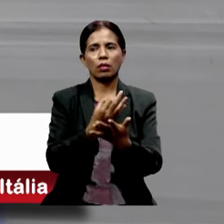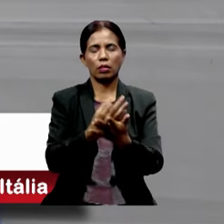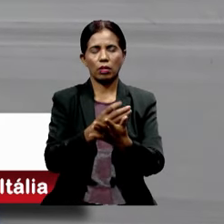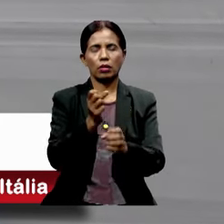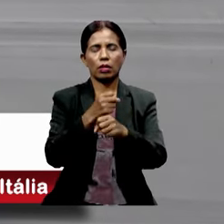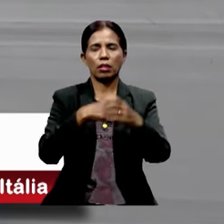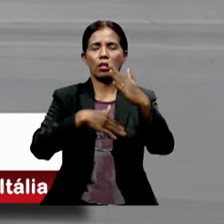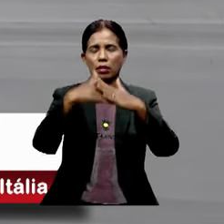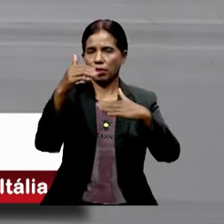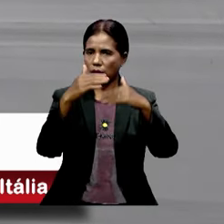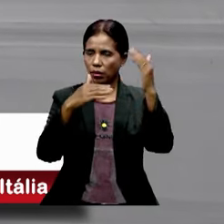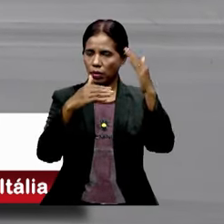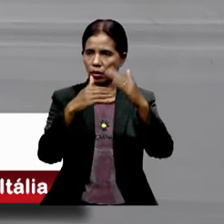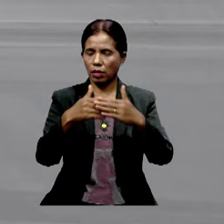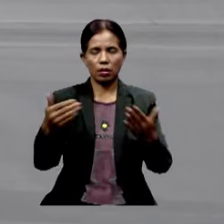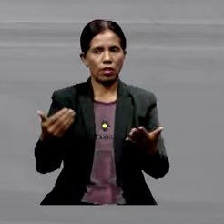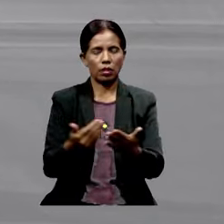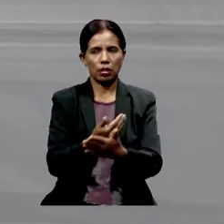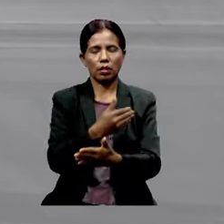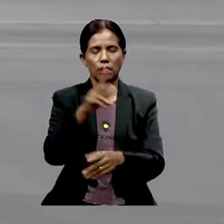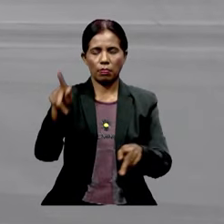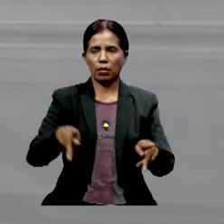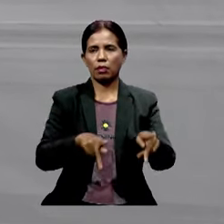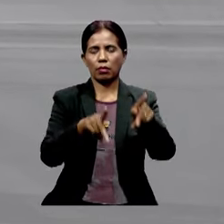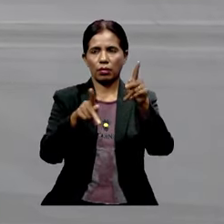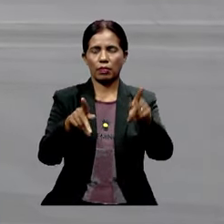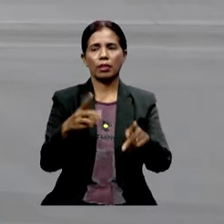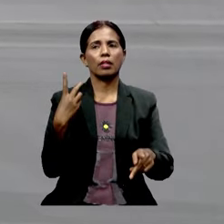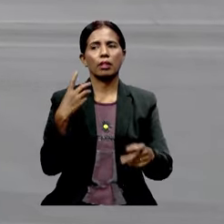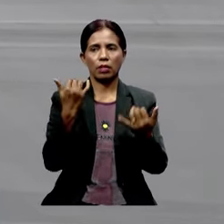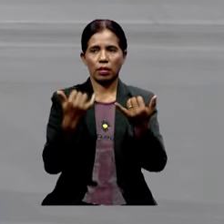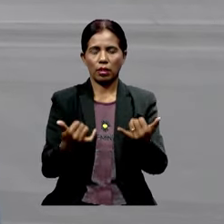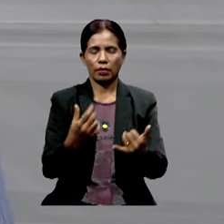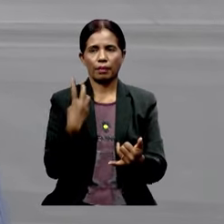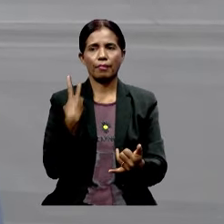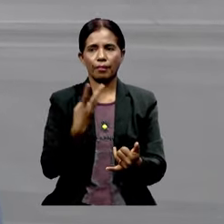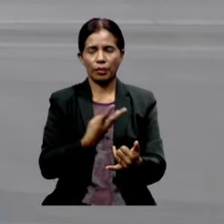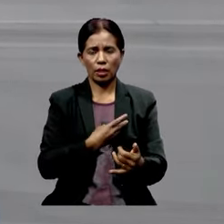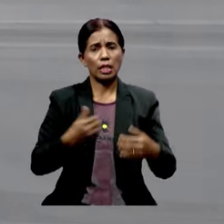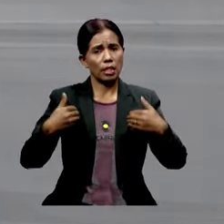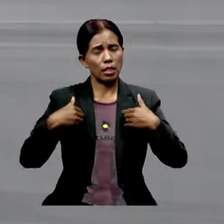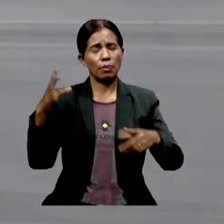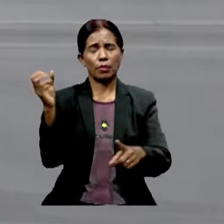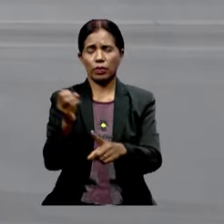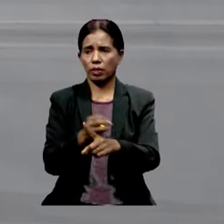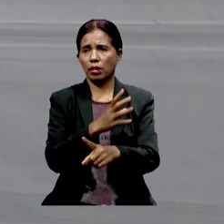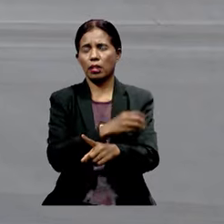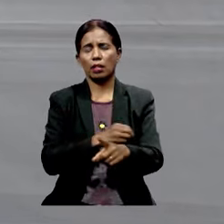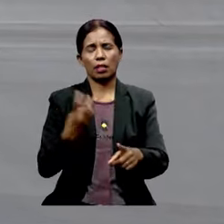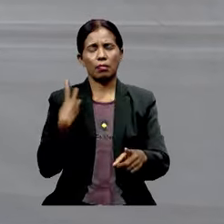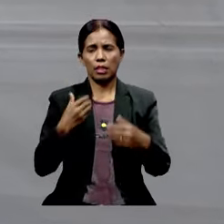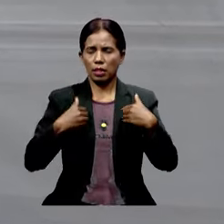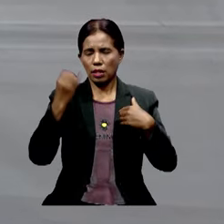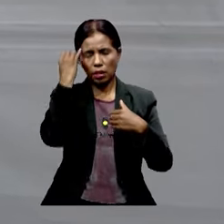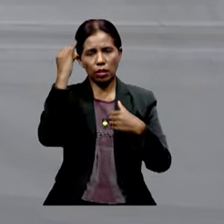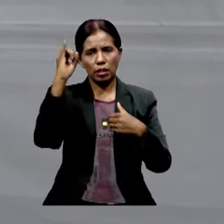construction of your new public library. So this was an opportunity to share some ideas and to